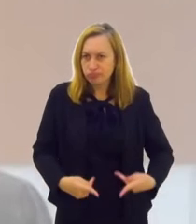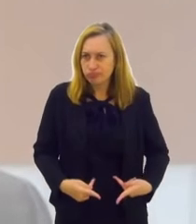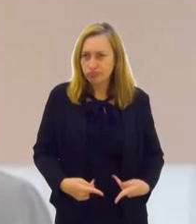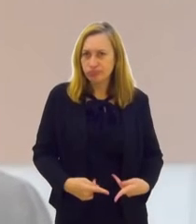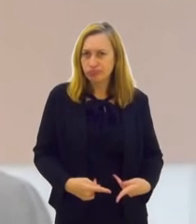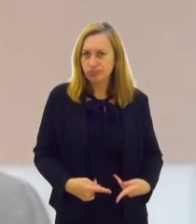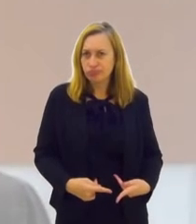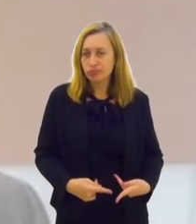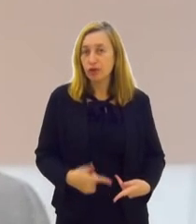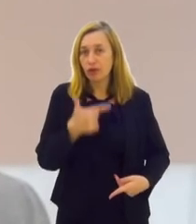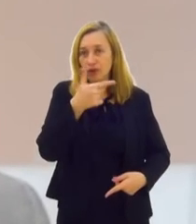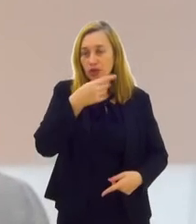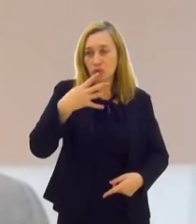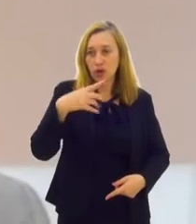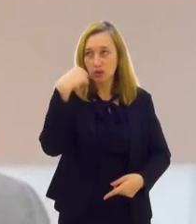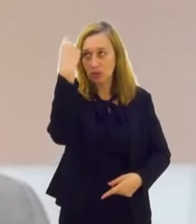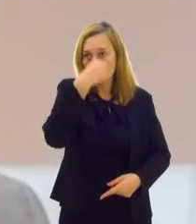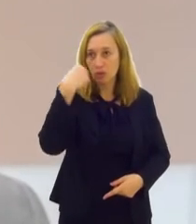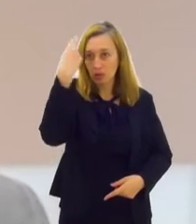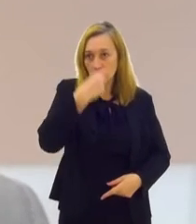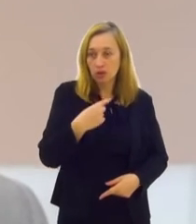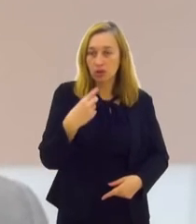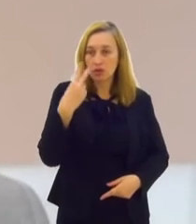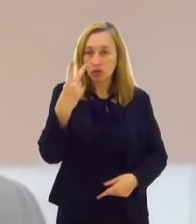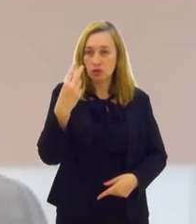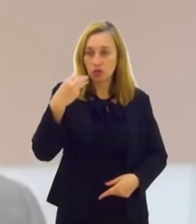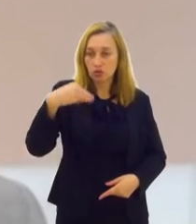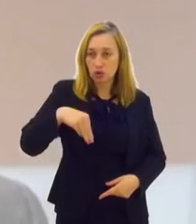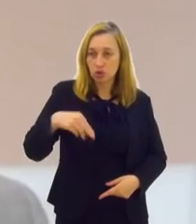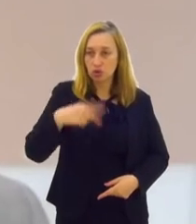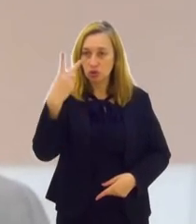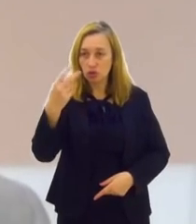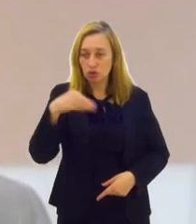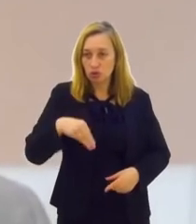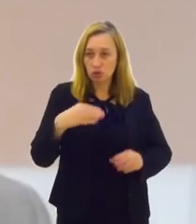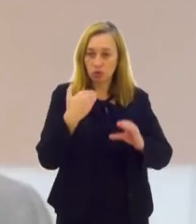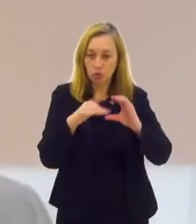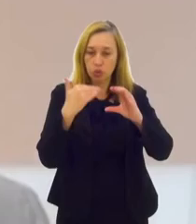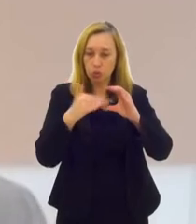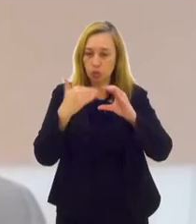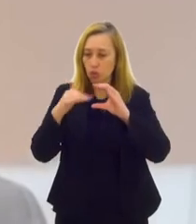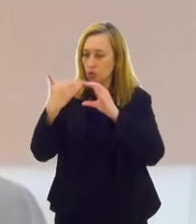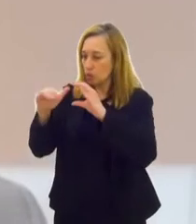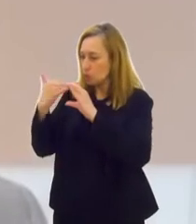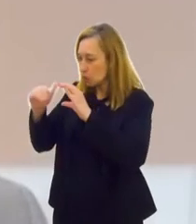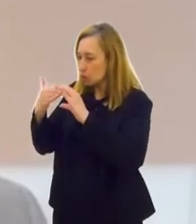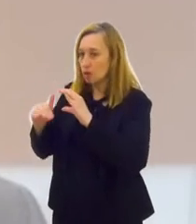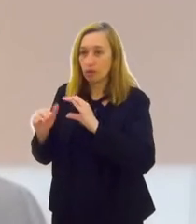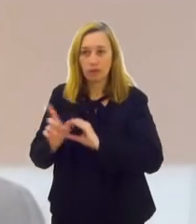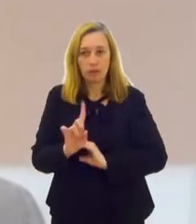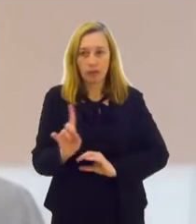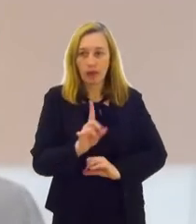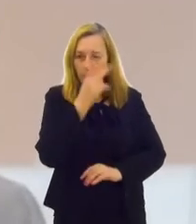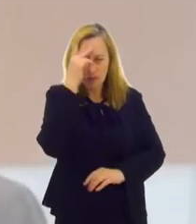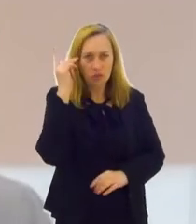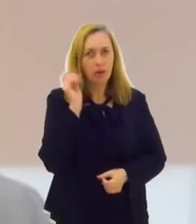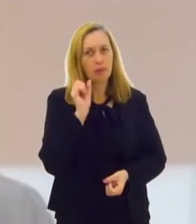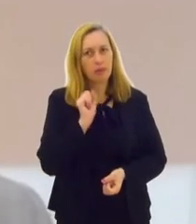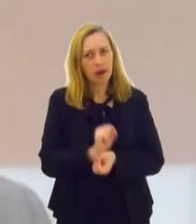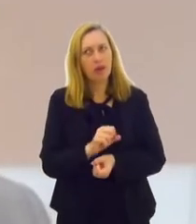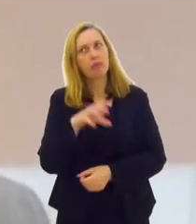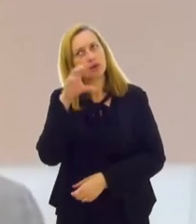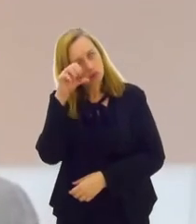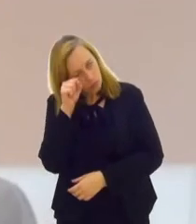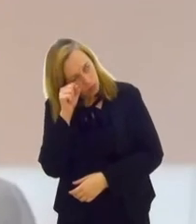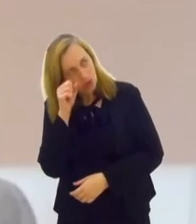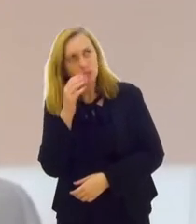humano, ele não fica 24 horas de 2 em 2 minutos certinho encaminhando um conteúdo. A pessoa vai